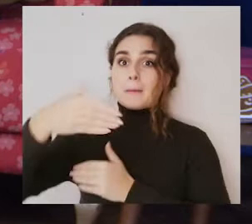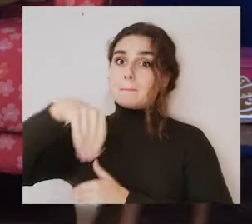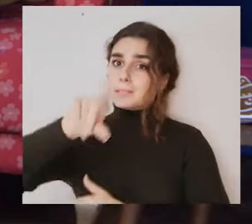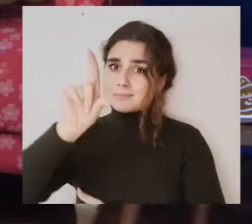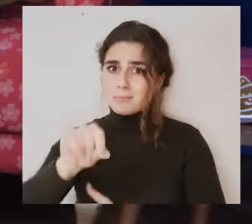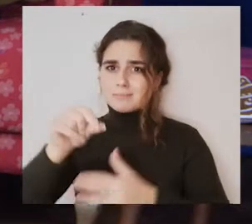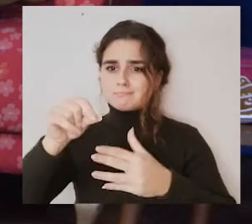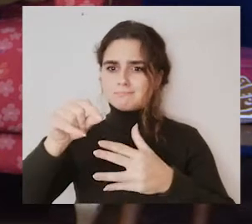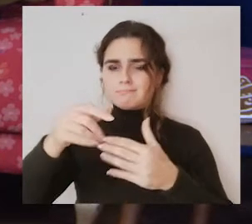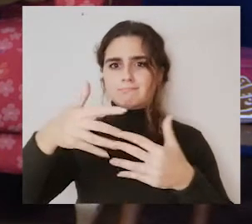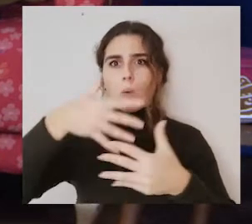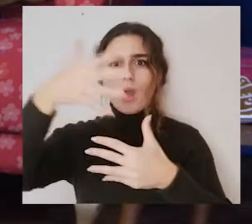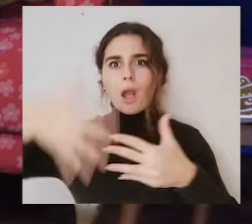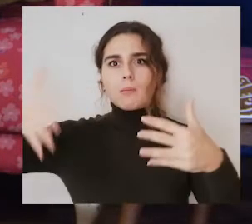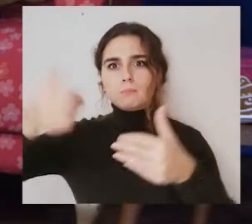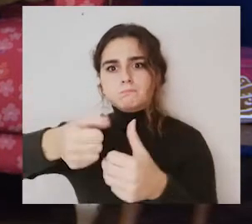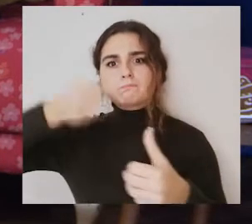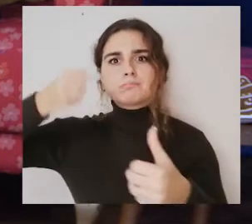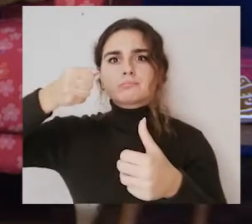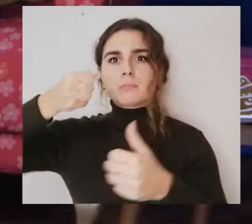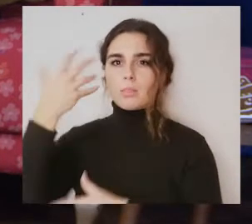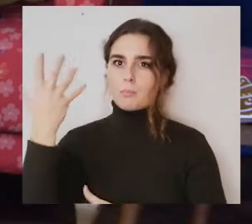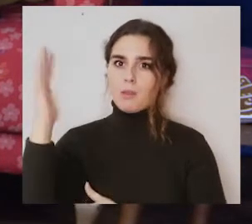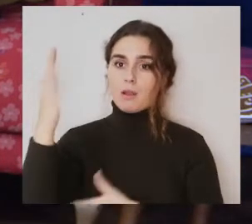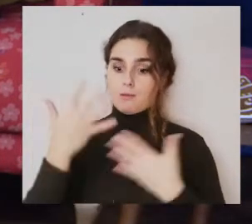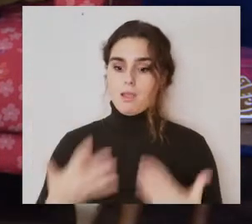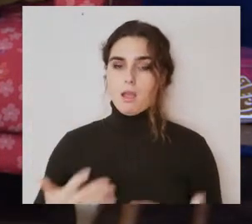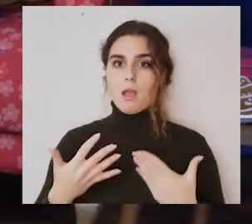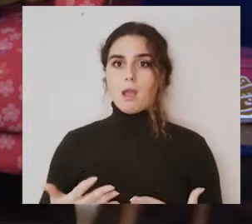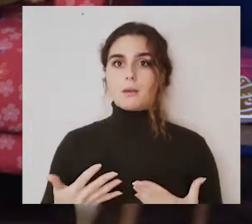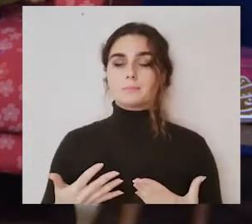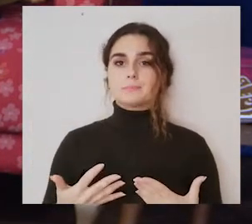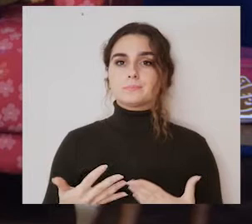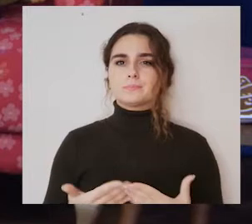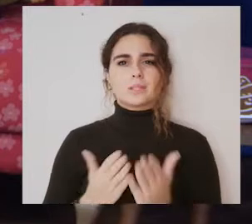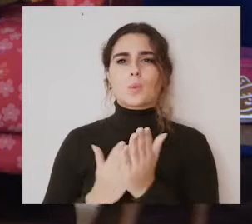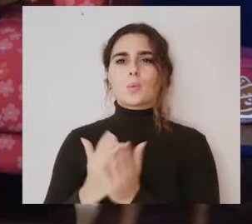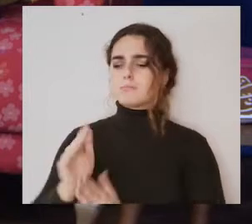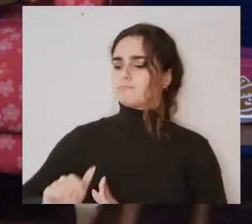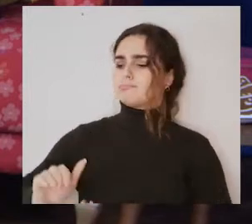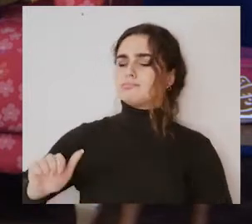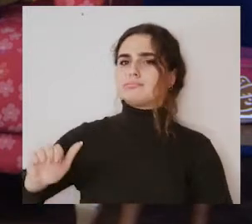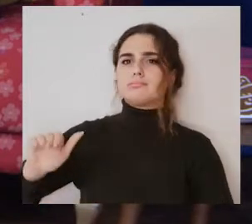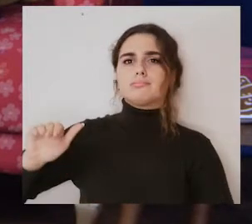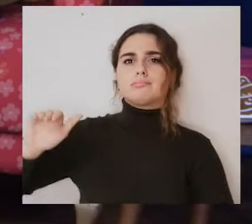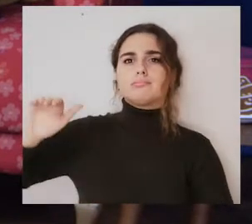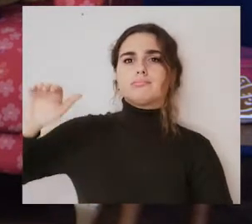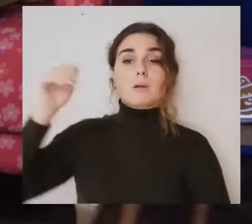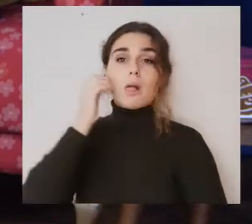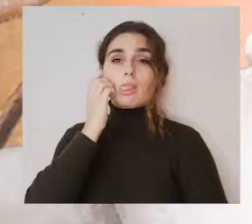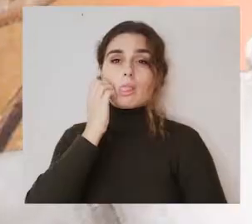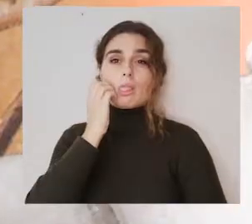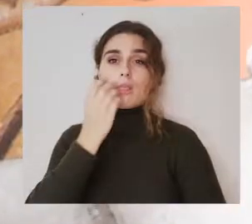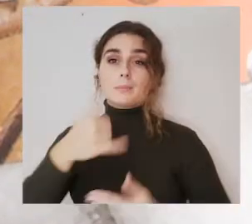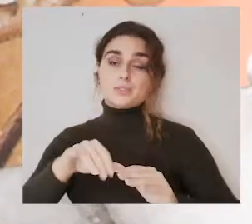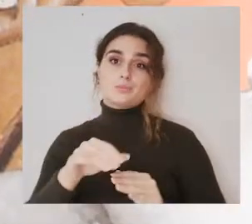também de arrancar um ramo pesado de uma árvore. E continuava a crescer muito devagar, mas